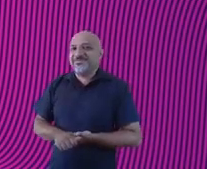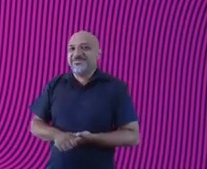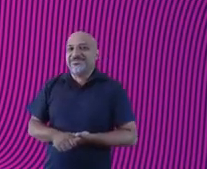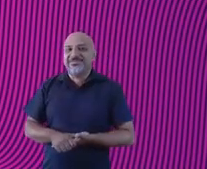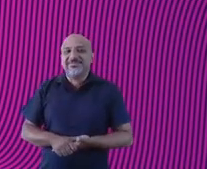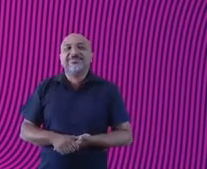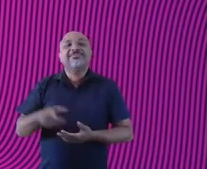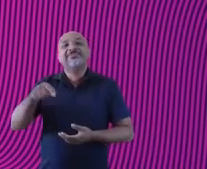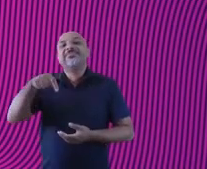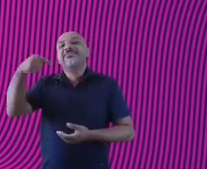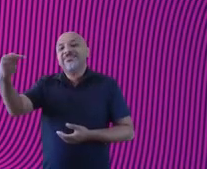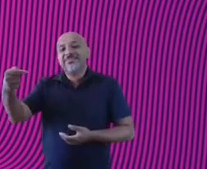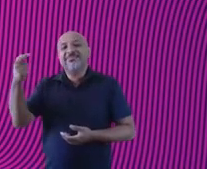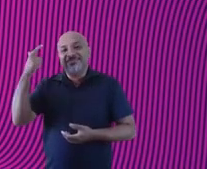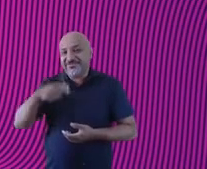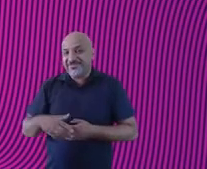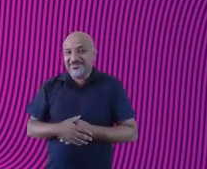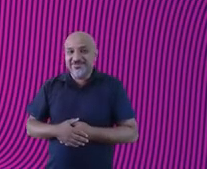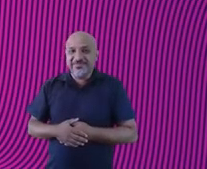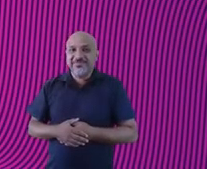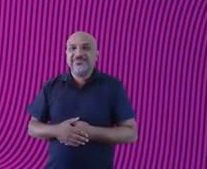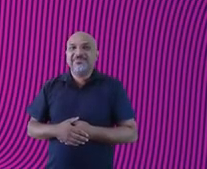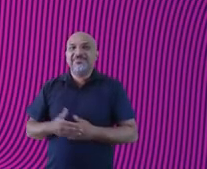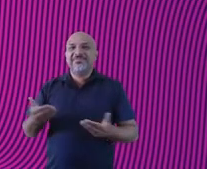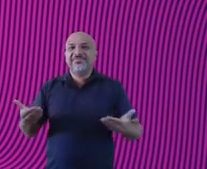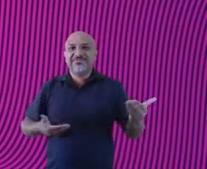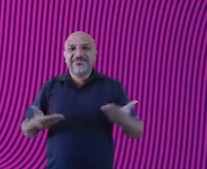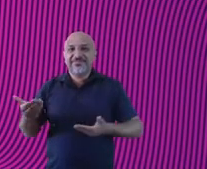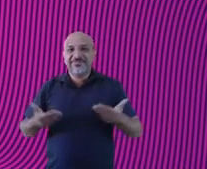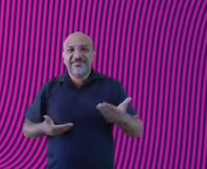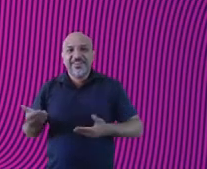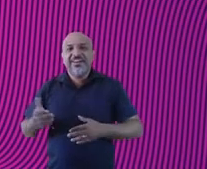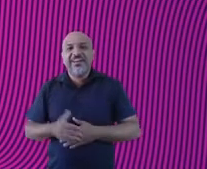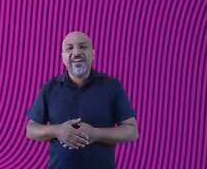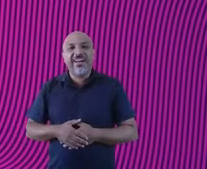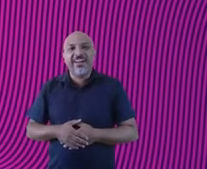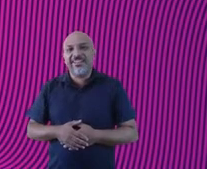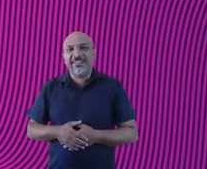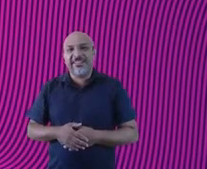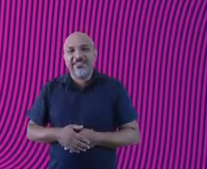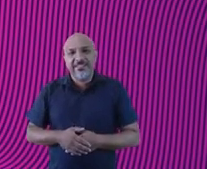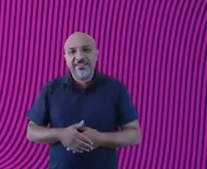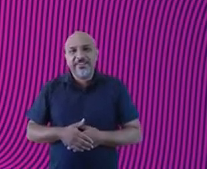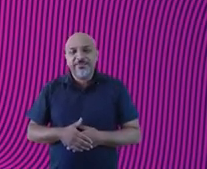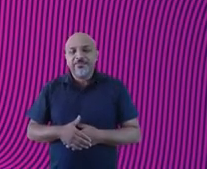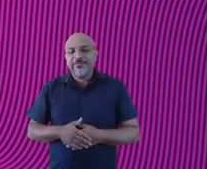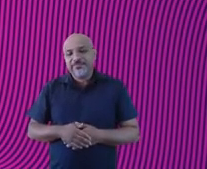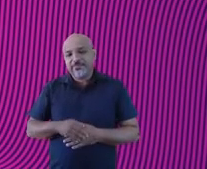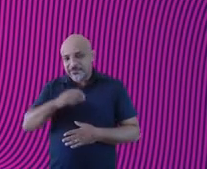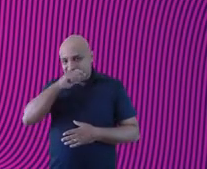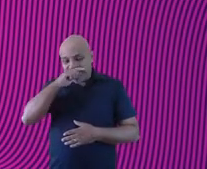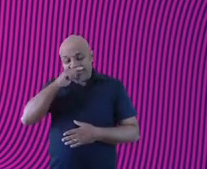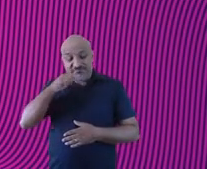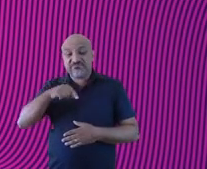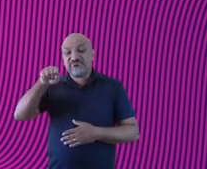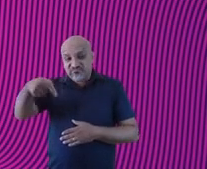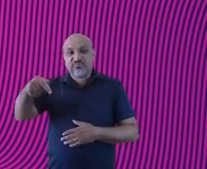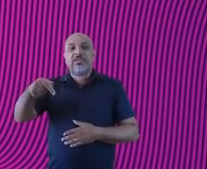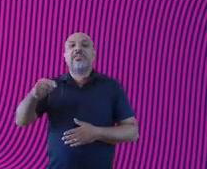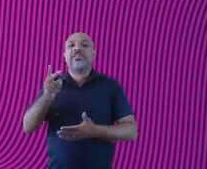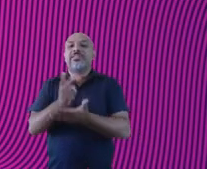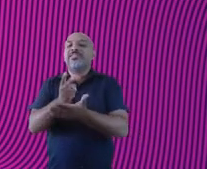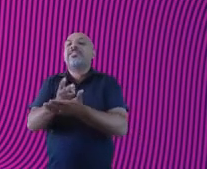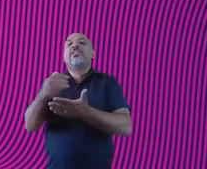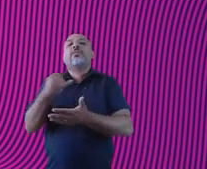ou optar por outros tratamentos, como o Antônio colocou que existem inúmeras opções, e aí discutir qual é o